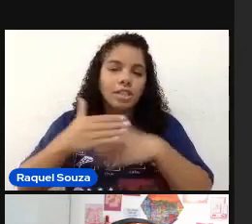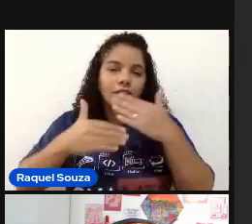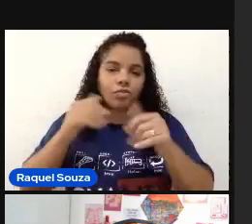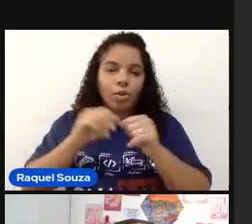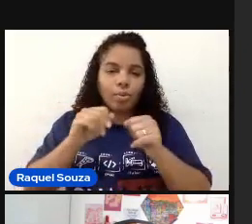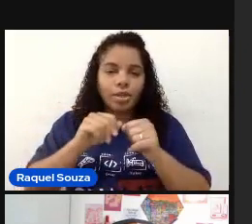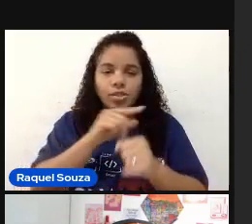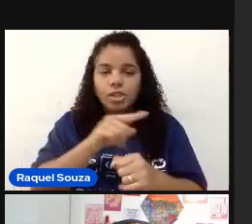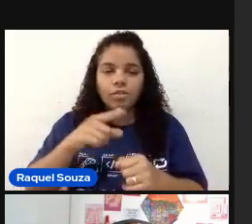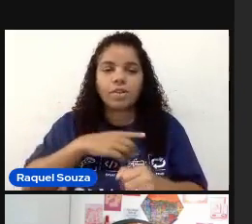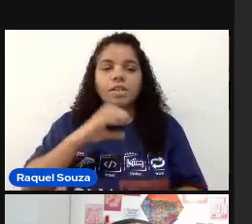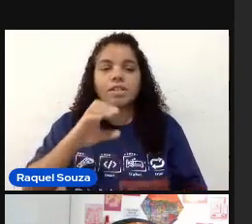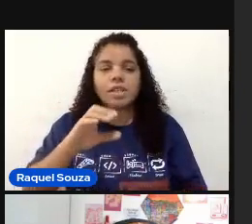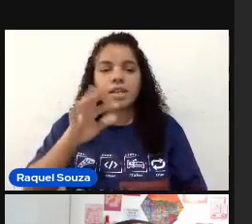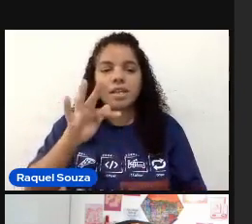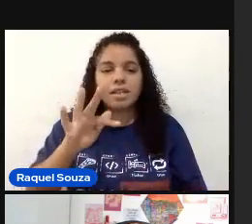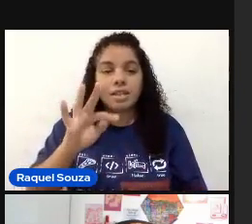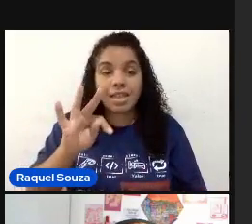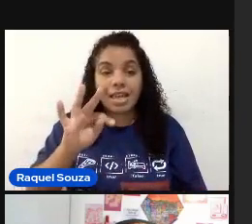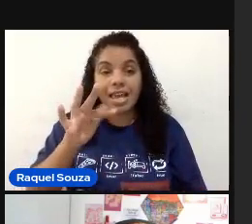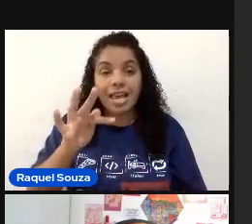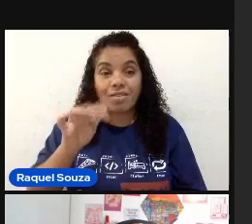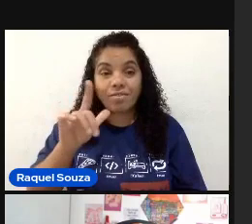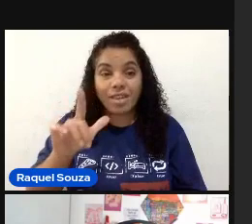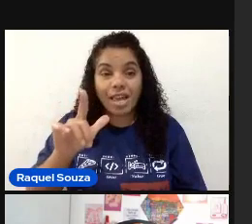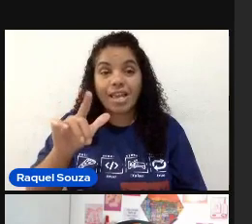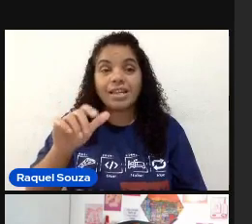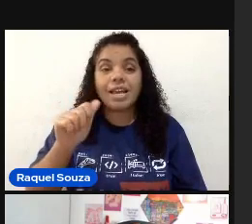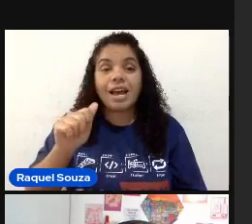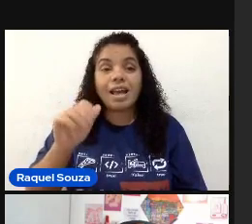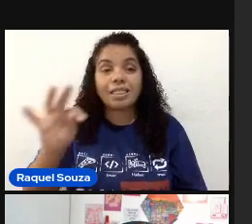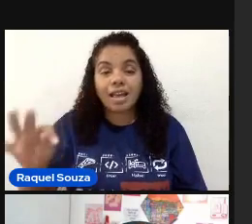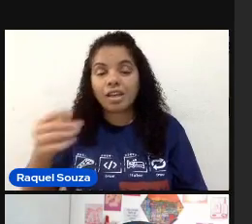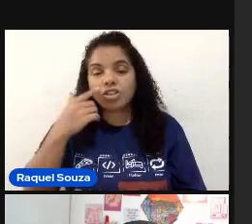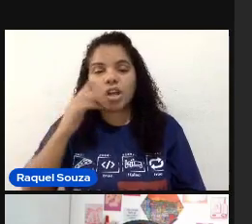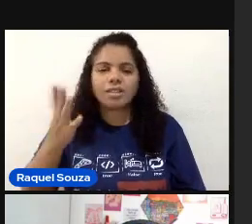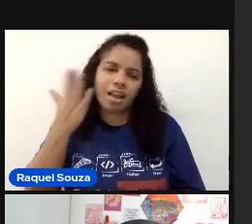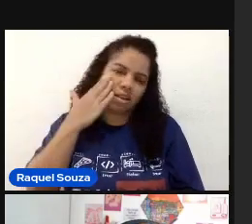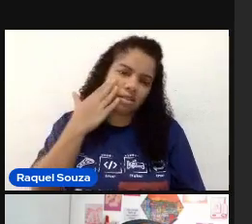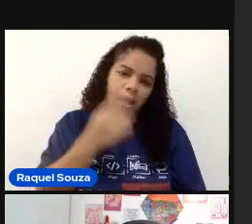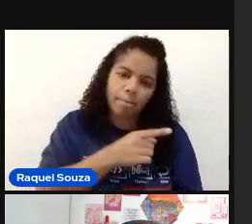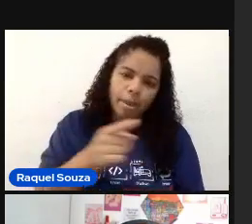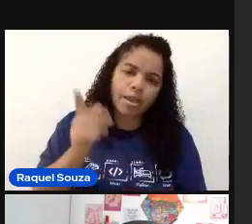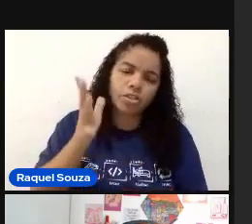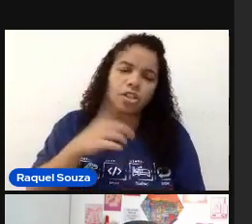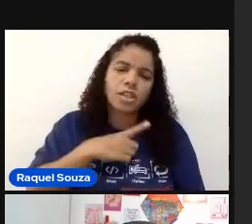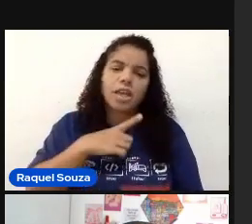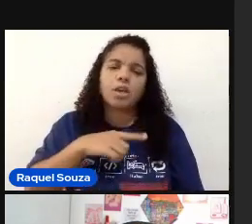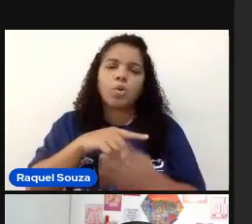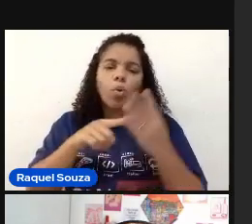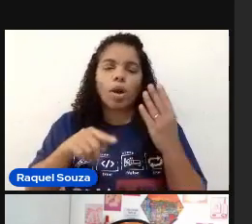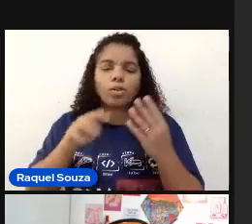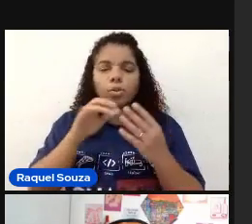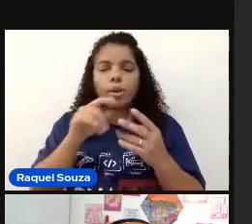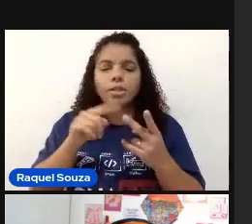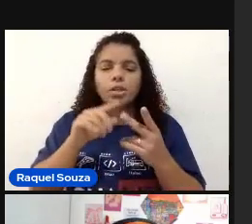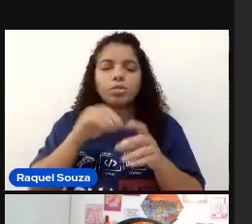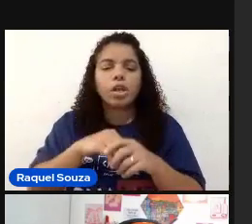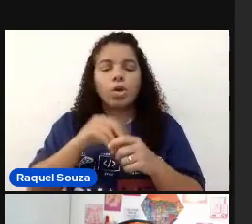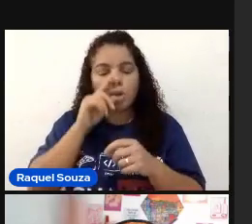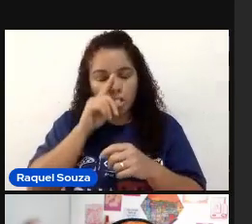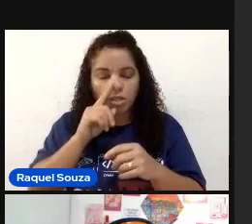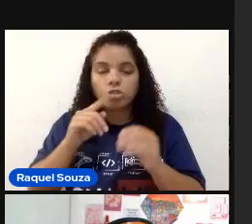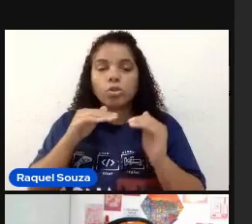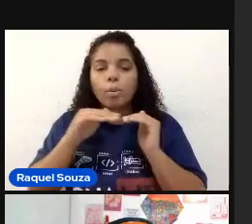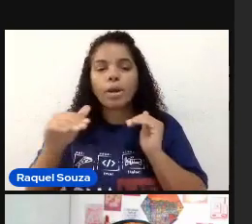a CTF-LAT já está por dentro, nós temos 4 quadrantes, que vai dentro dos riscos do negócio, tanto do ponto de vista